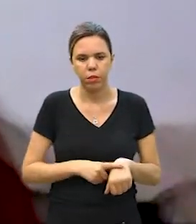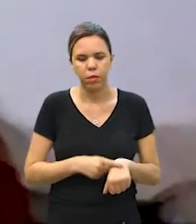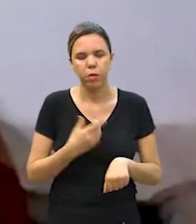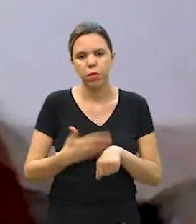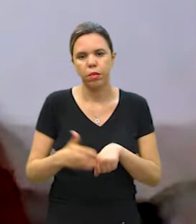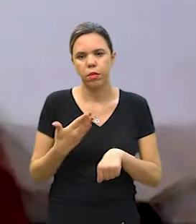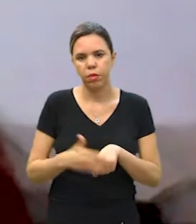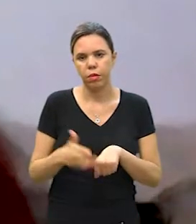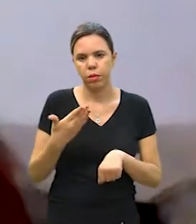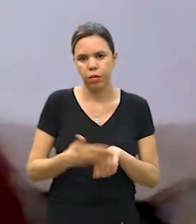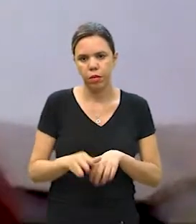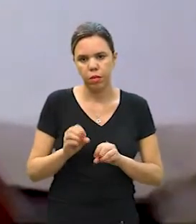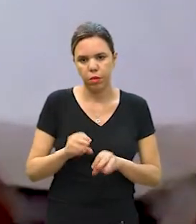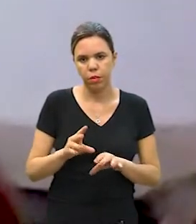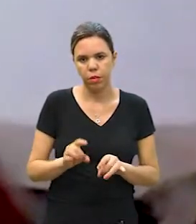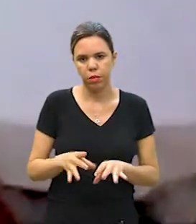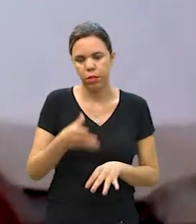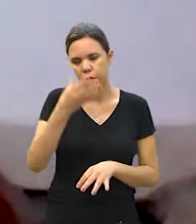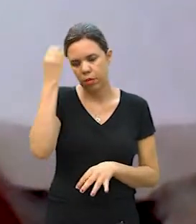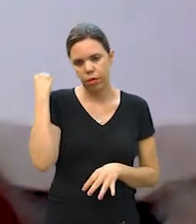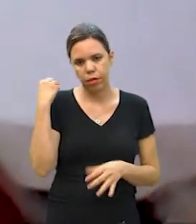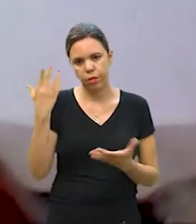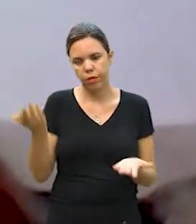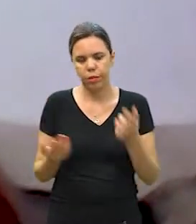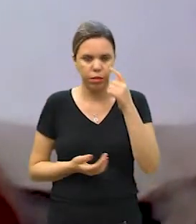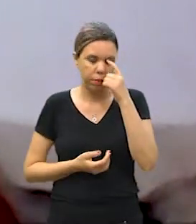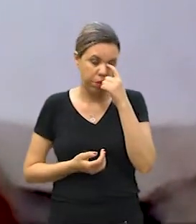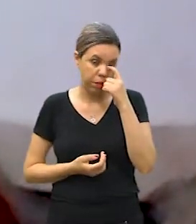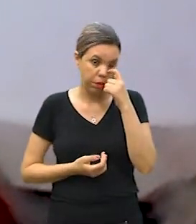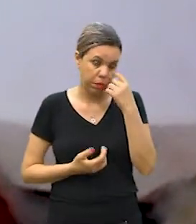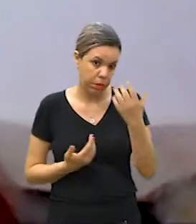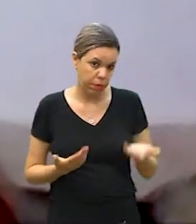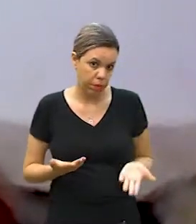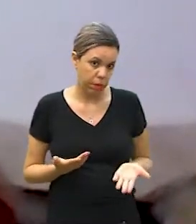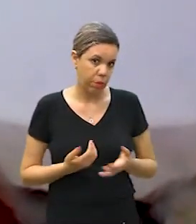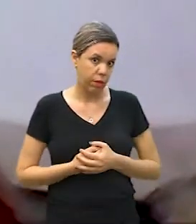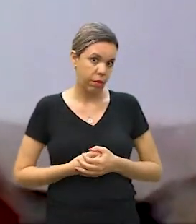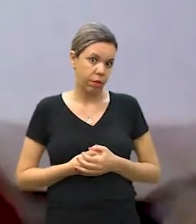da prática, a educação é sempre esquecida, né? Então,